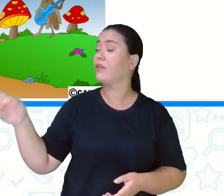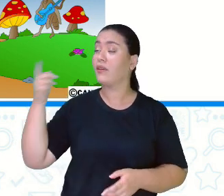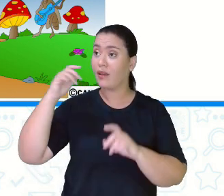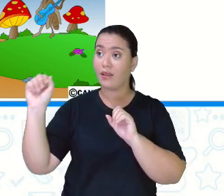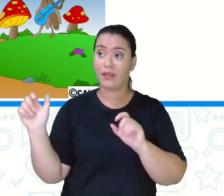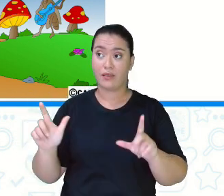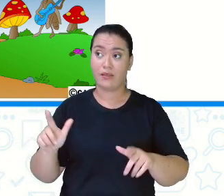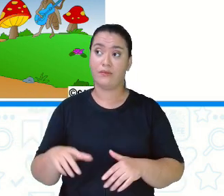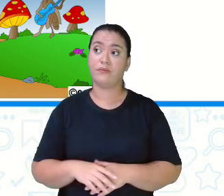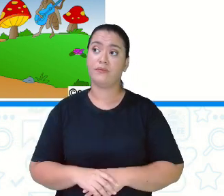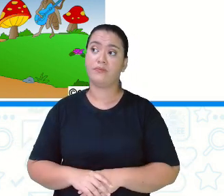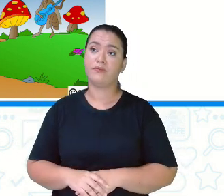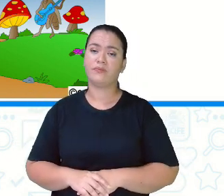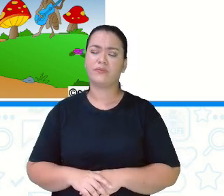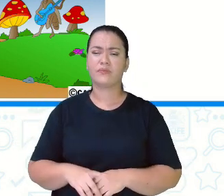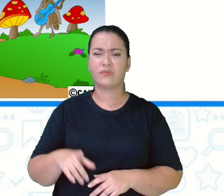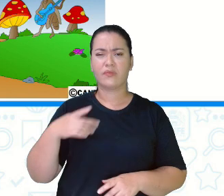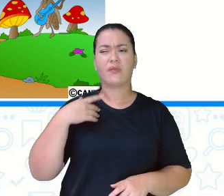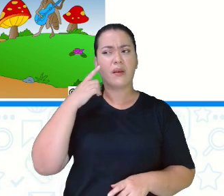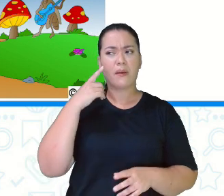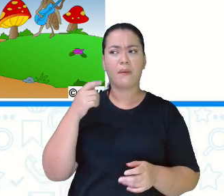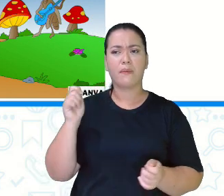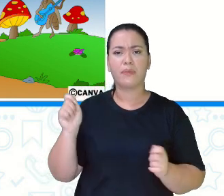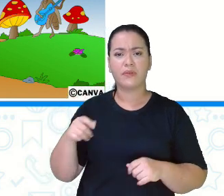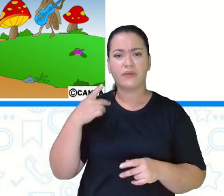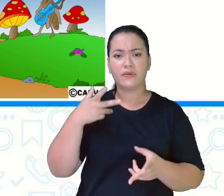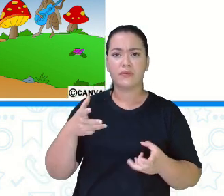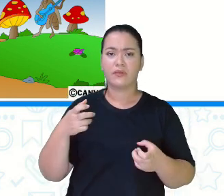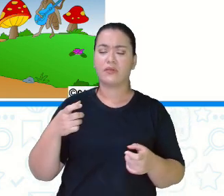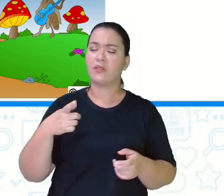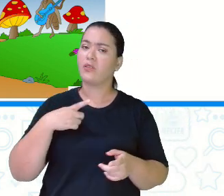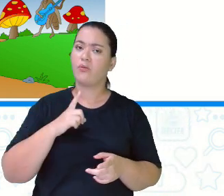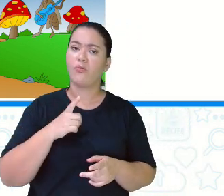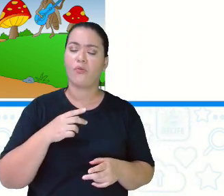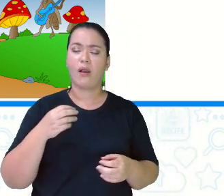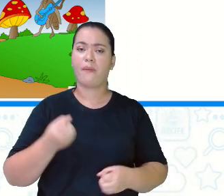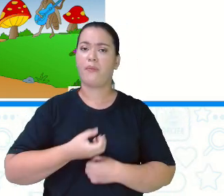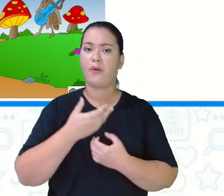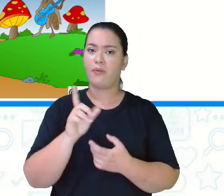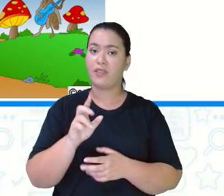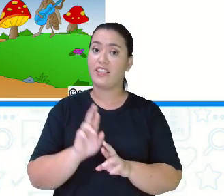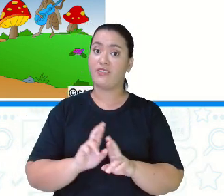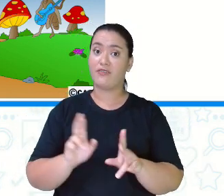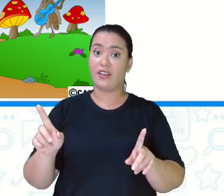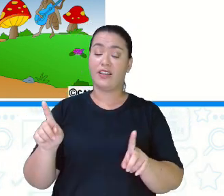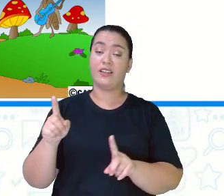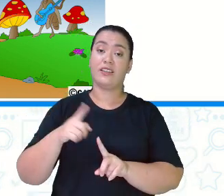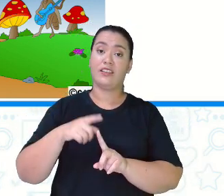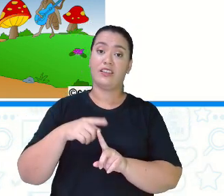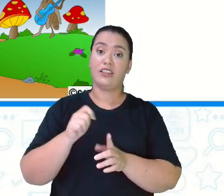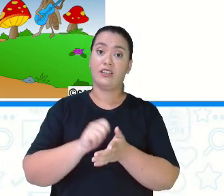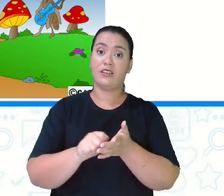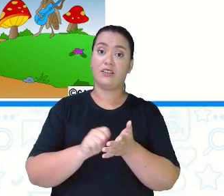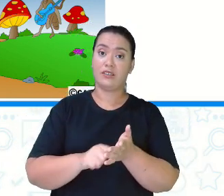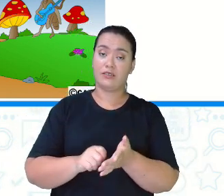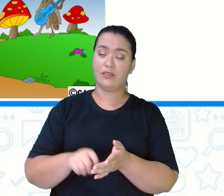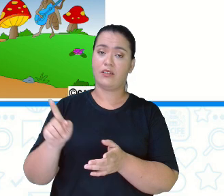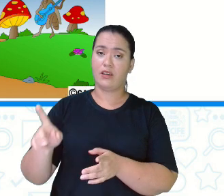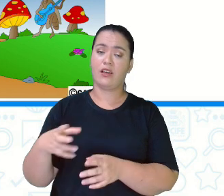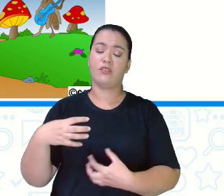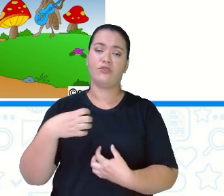aparecendo na tua tela, você já consegue perceber que não está em verso, não foi um poema. Já está em forma de